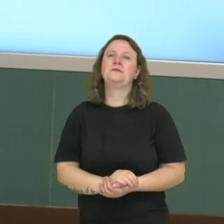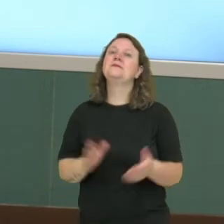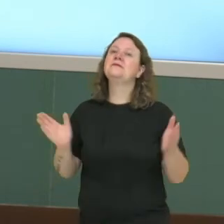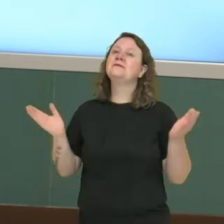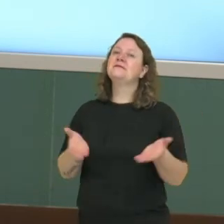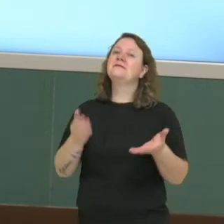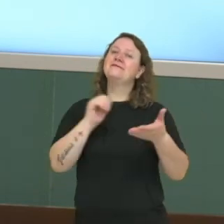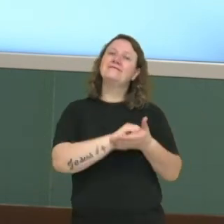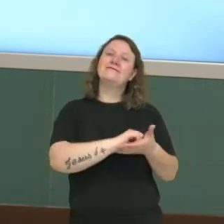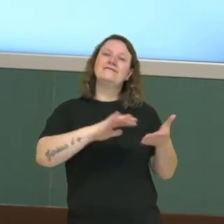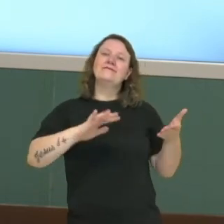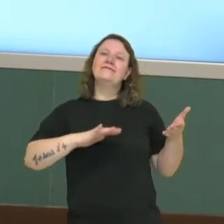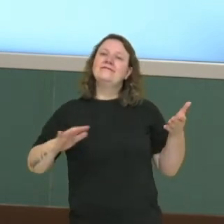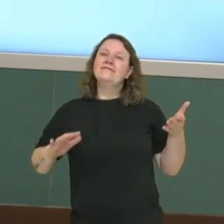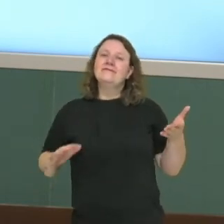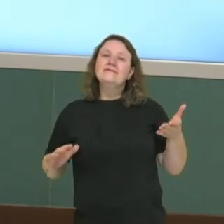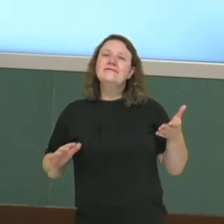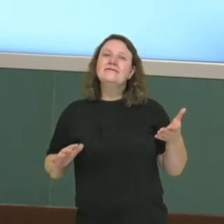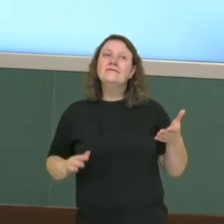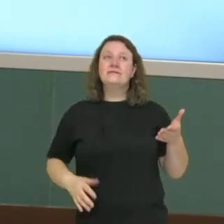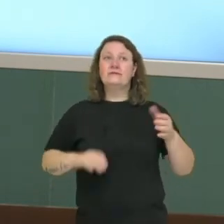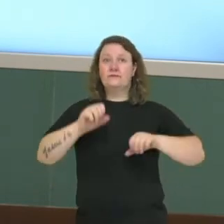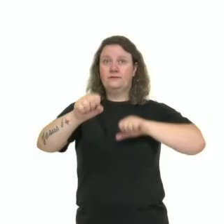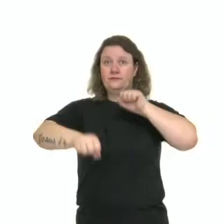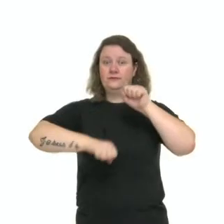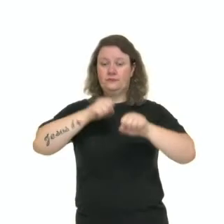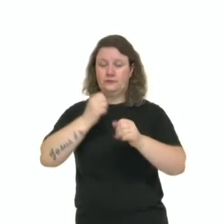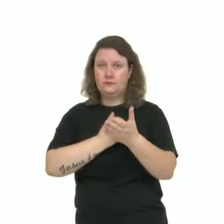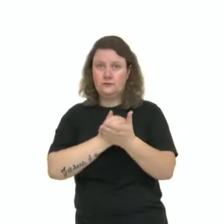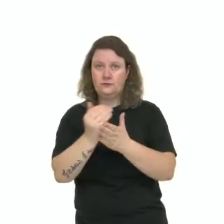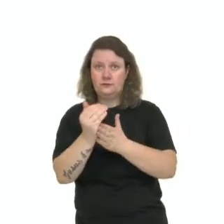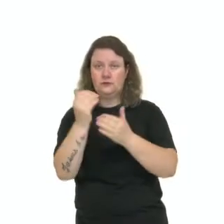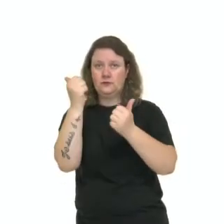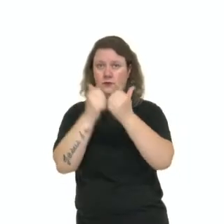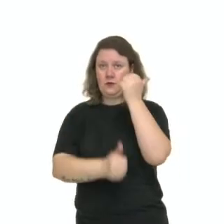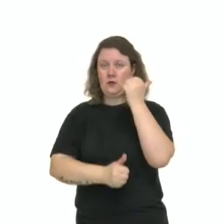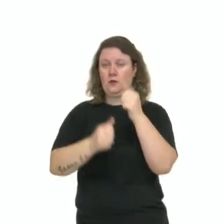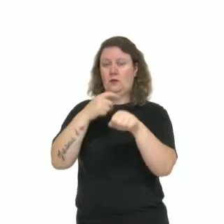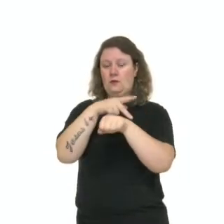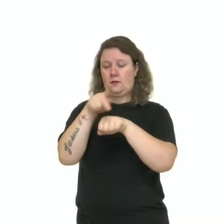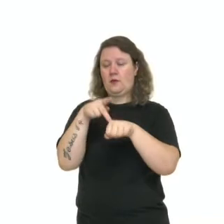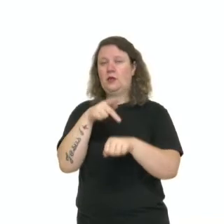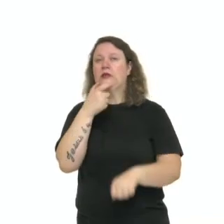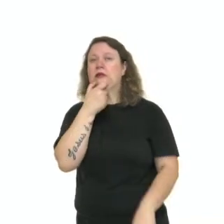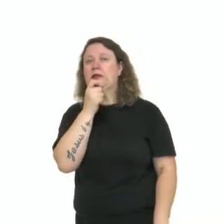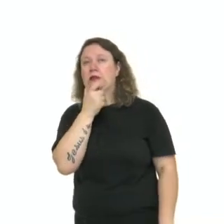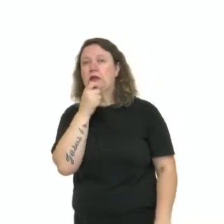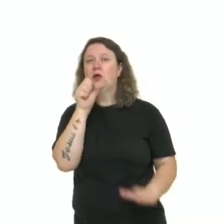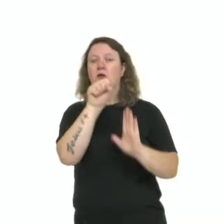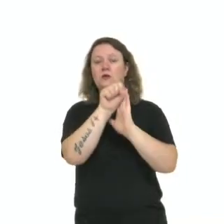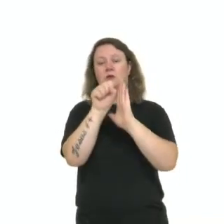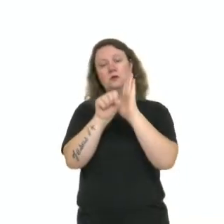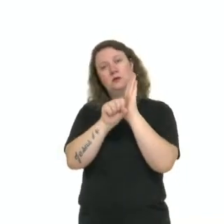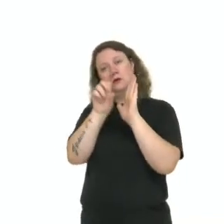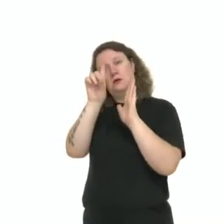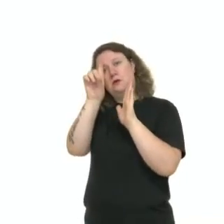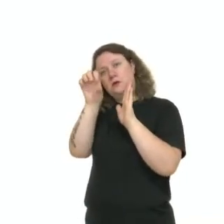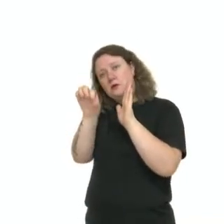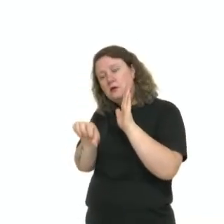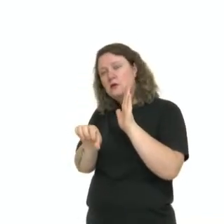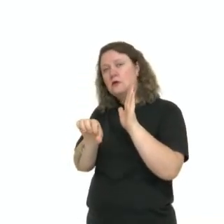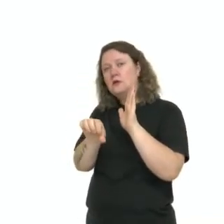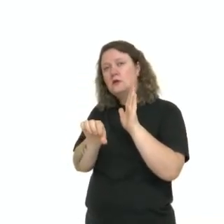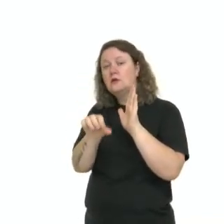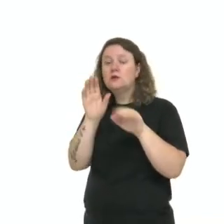Segunda atividade nossa, então, pessoal. O ciclismo começou como esporte na Inglaterra durante o século XIX.